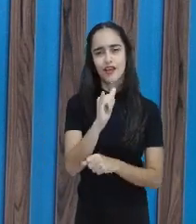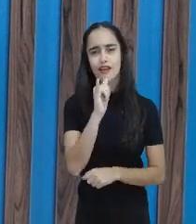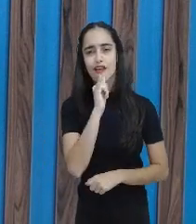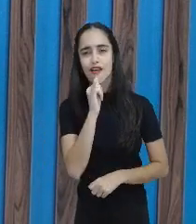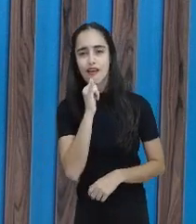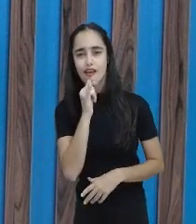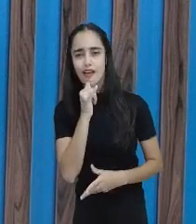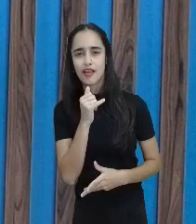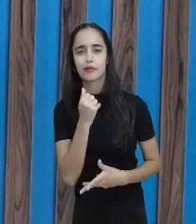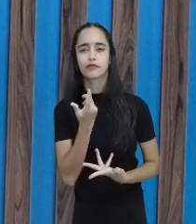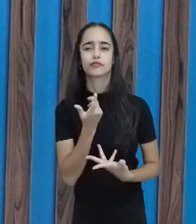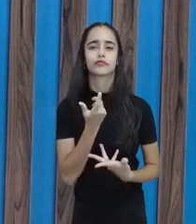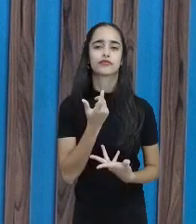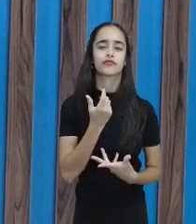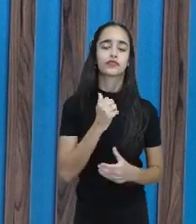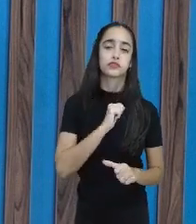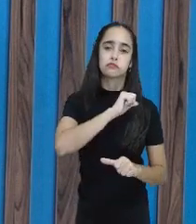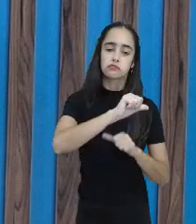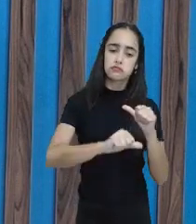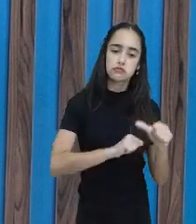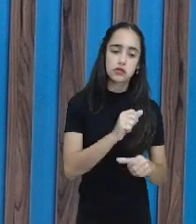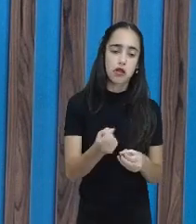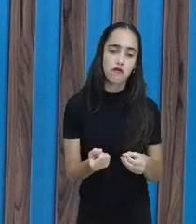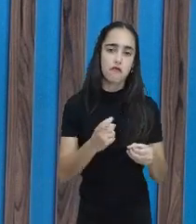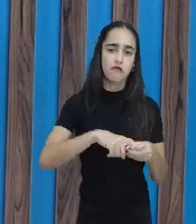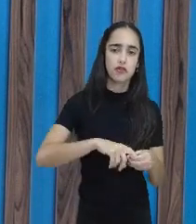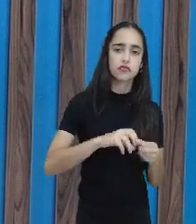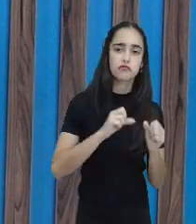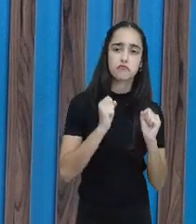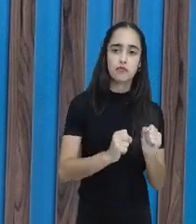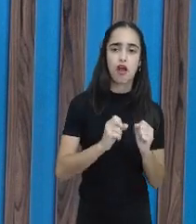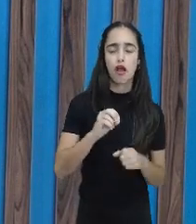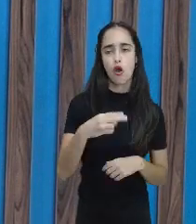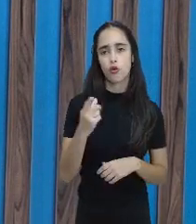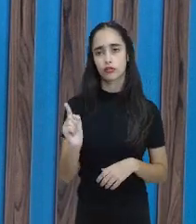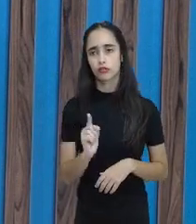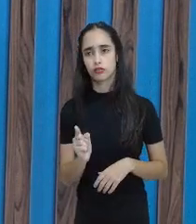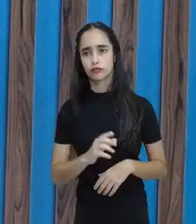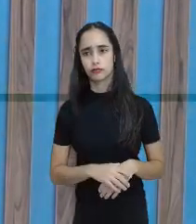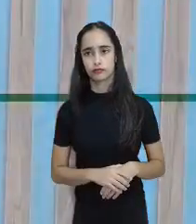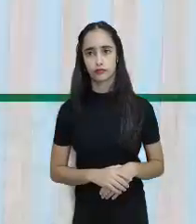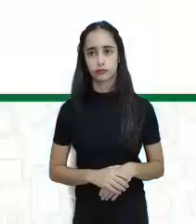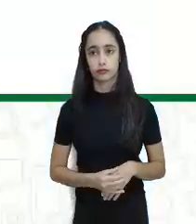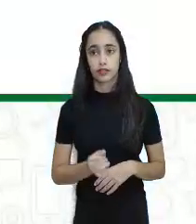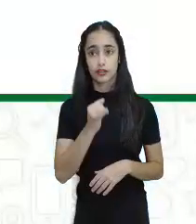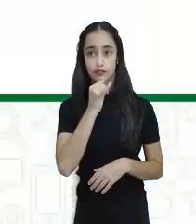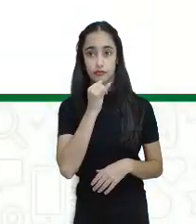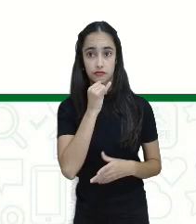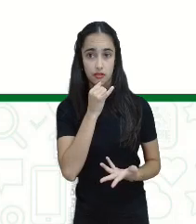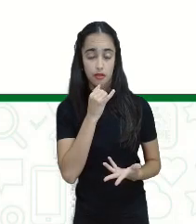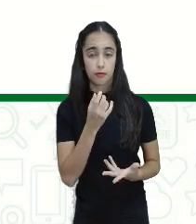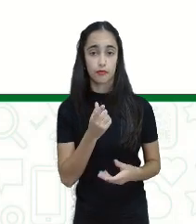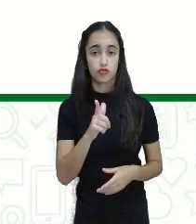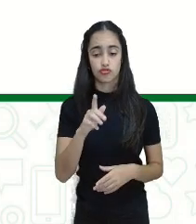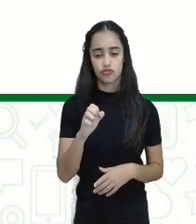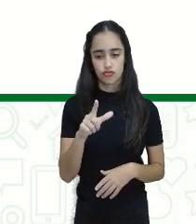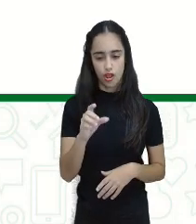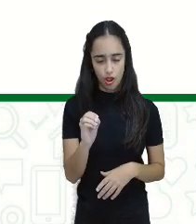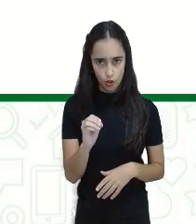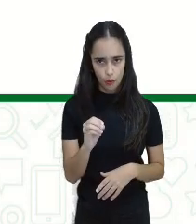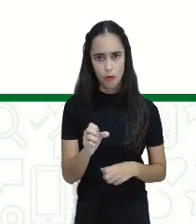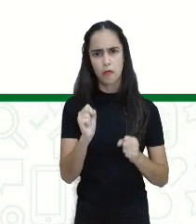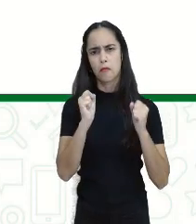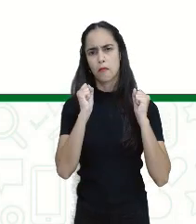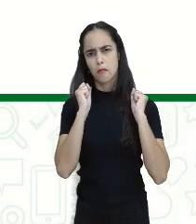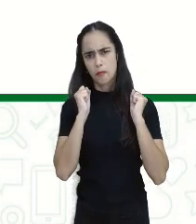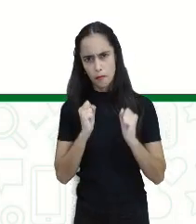de transformações reversíveis e irreversíveis. O gelo, como eu já expliquei para vocês, ele